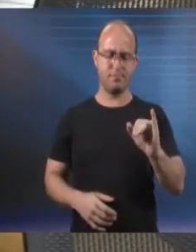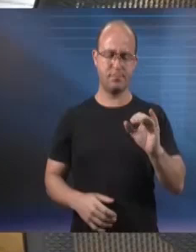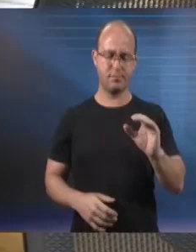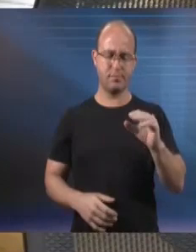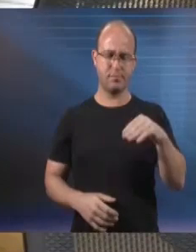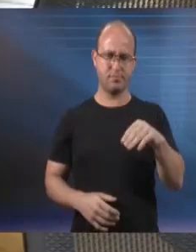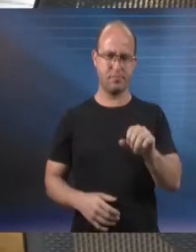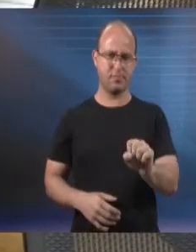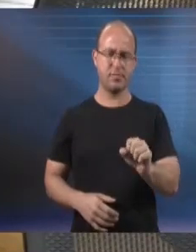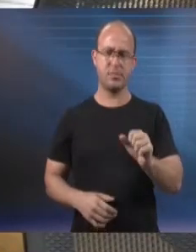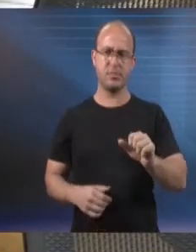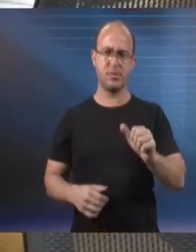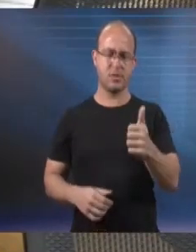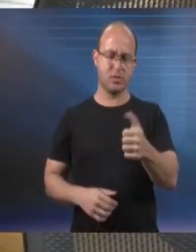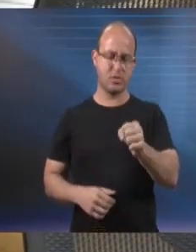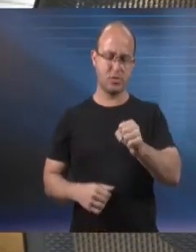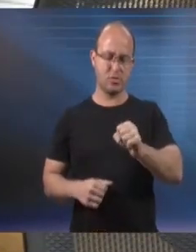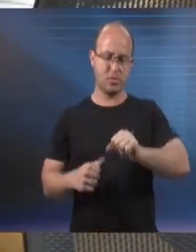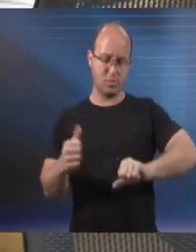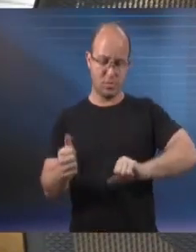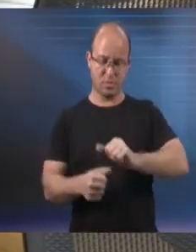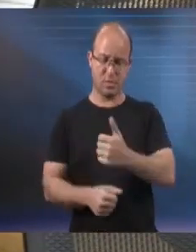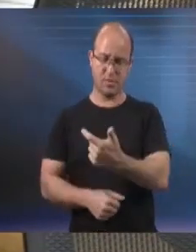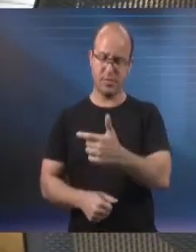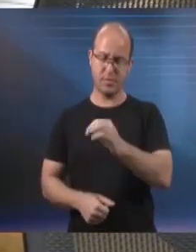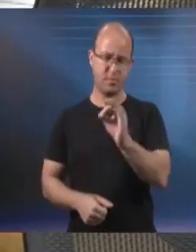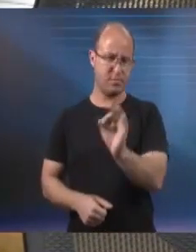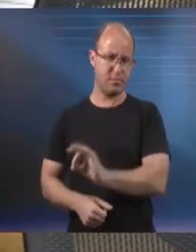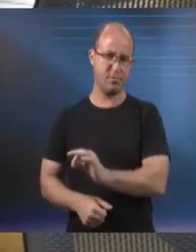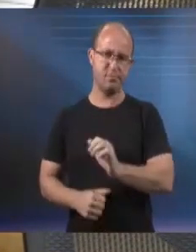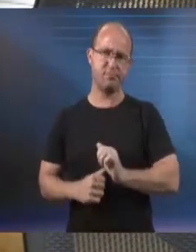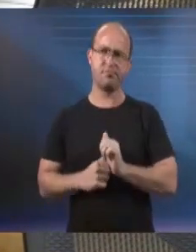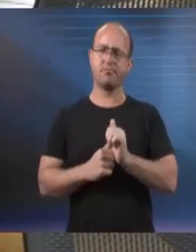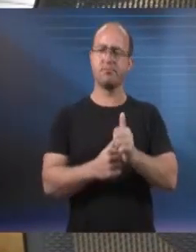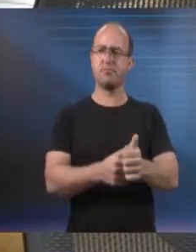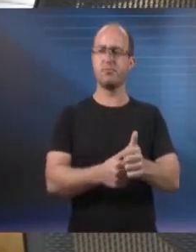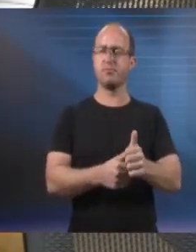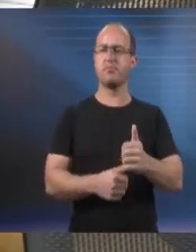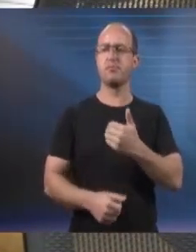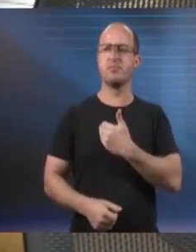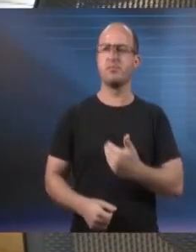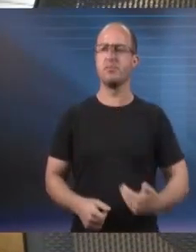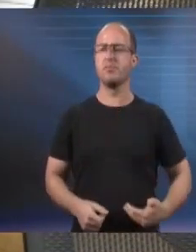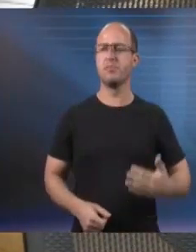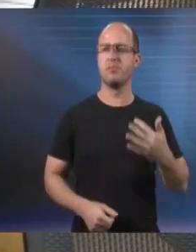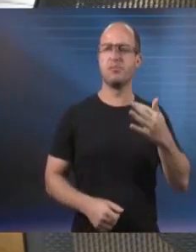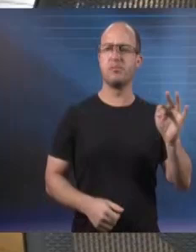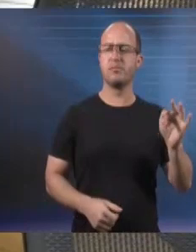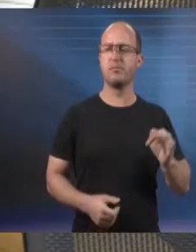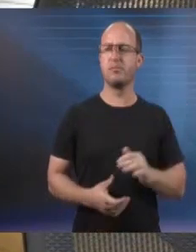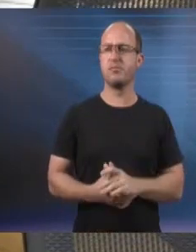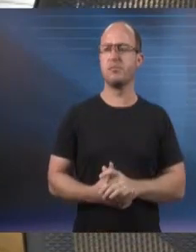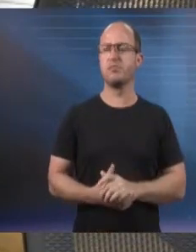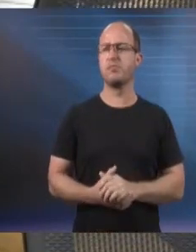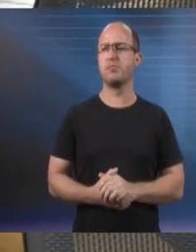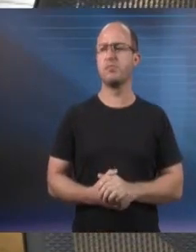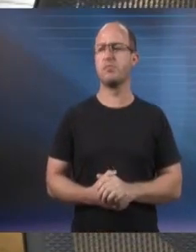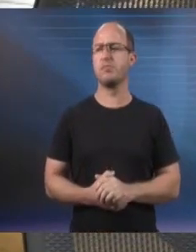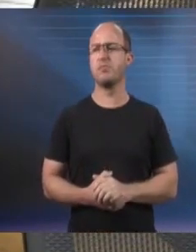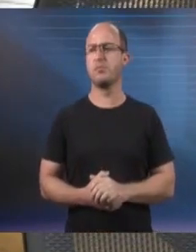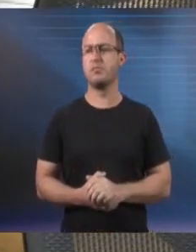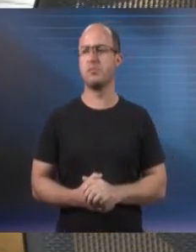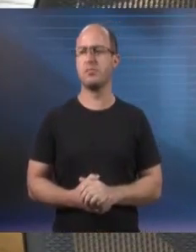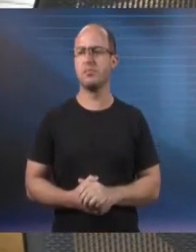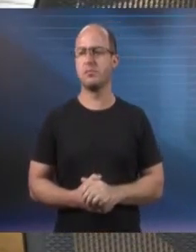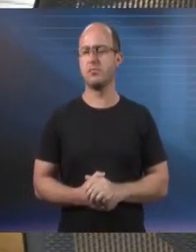de 18% para 20%. Além disso, acompanhando o governo federal,